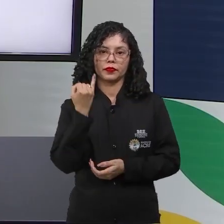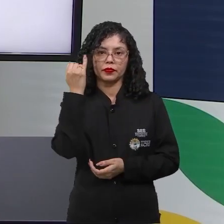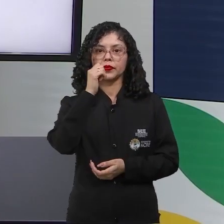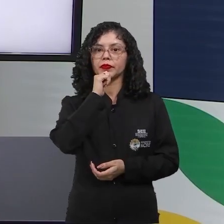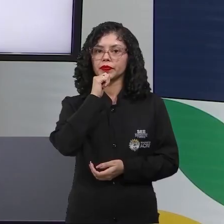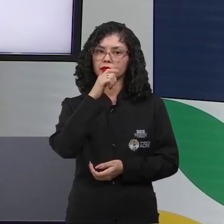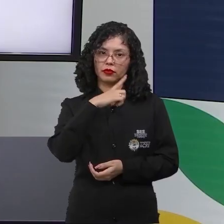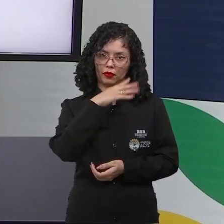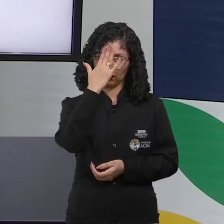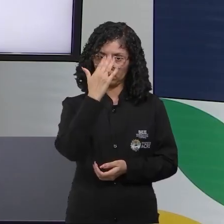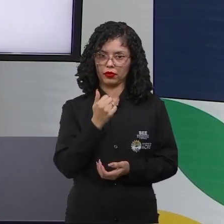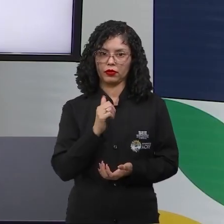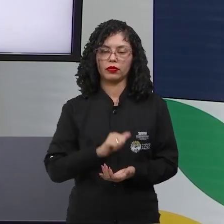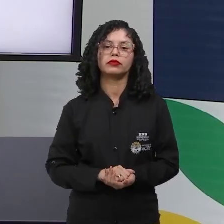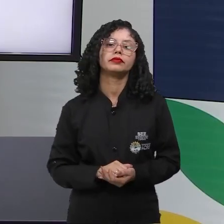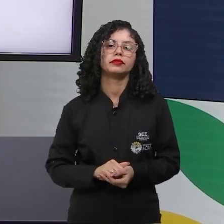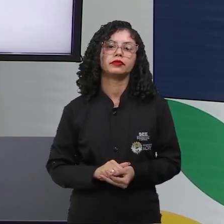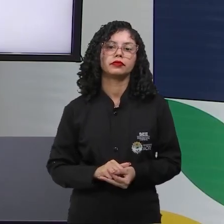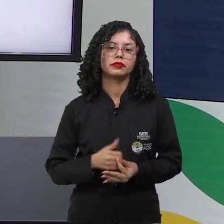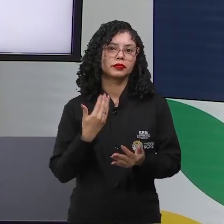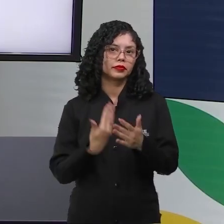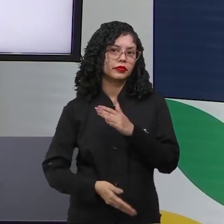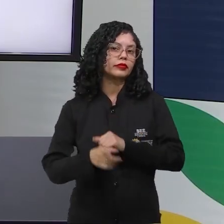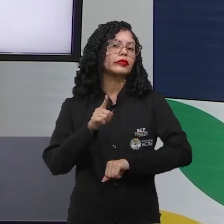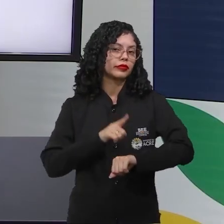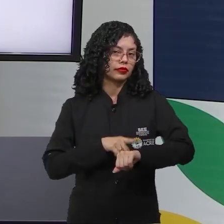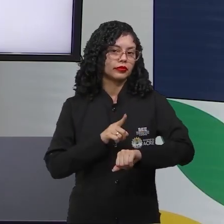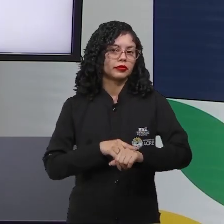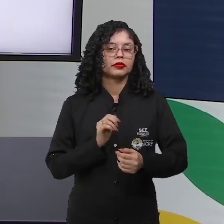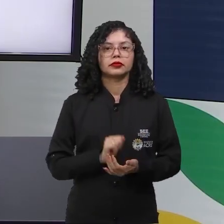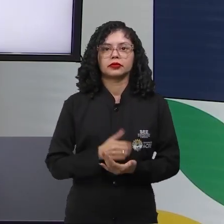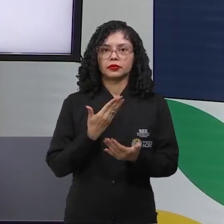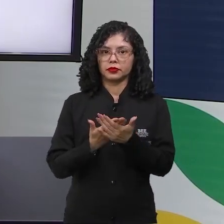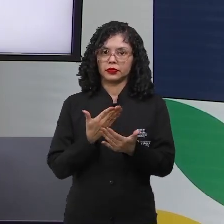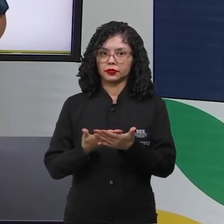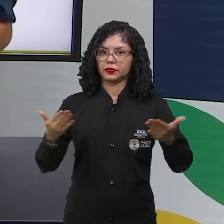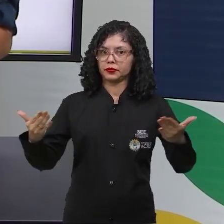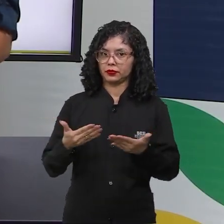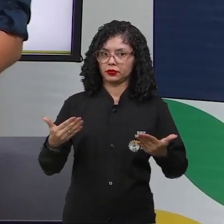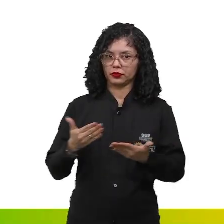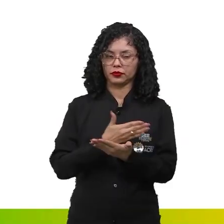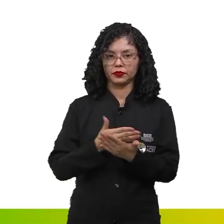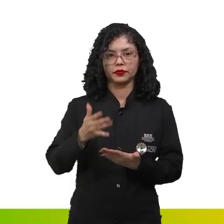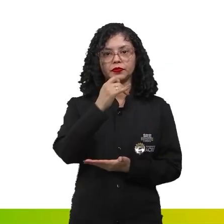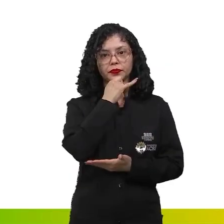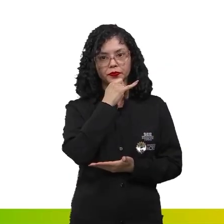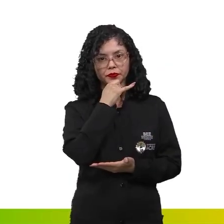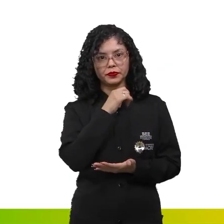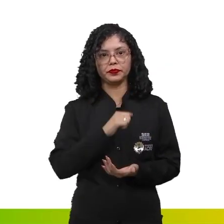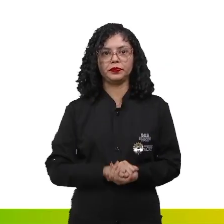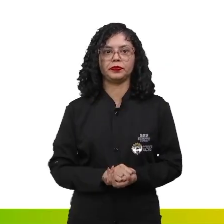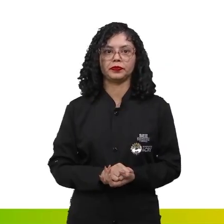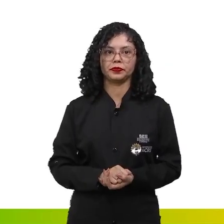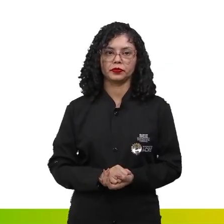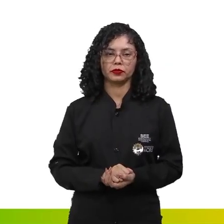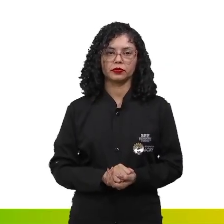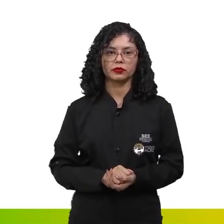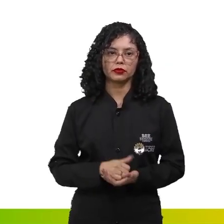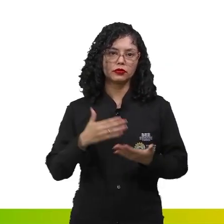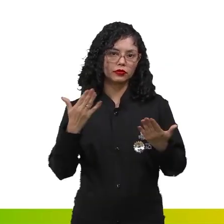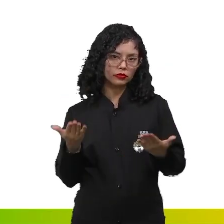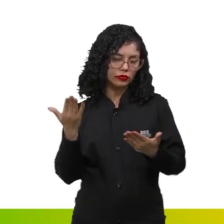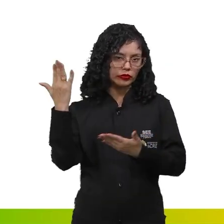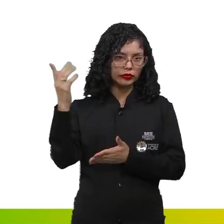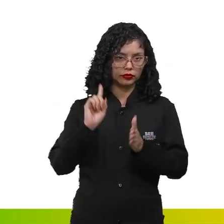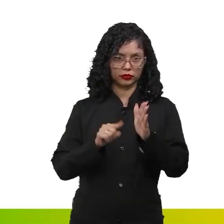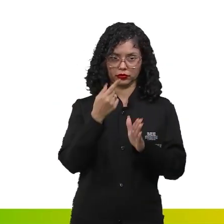importante que você saiba. Sem perda de tempo, vamos para a nossa aula de hoje. Iniciaremos com um exemplo. Temos aí